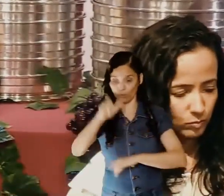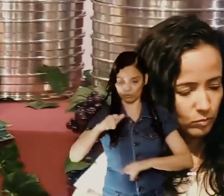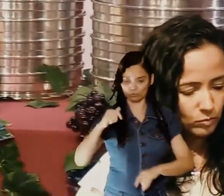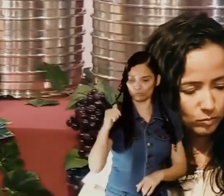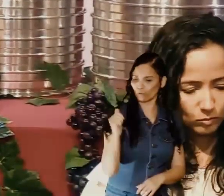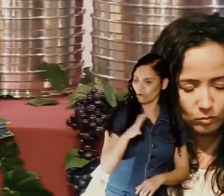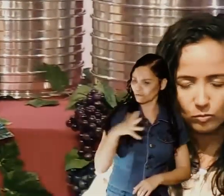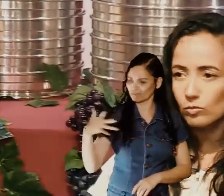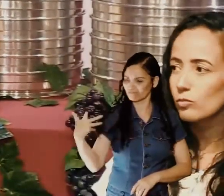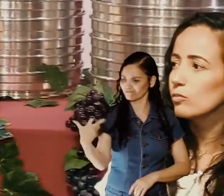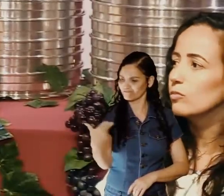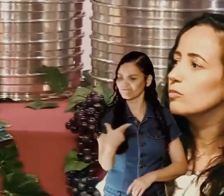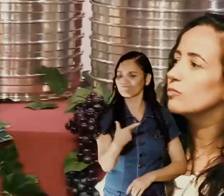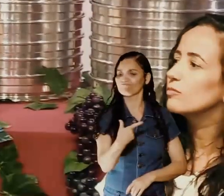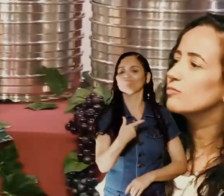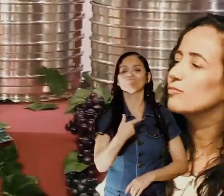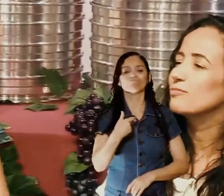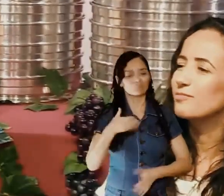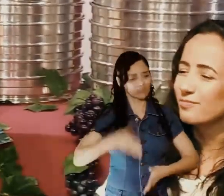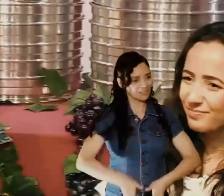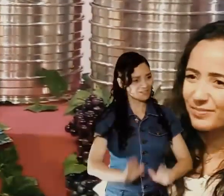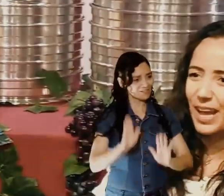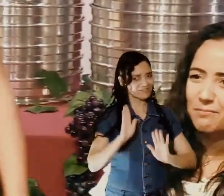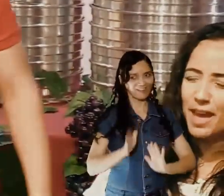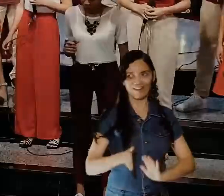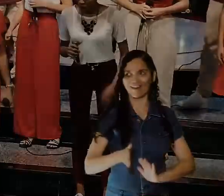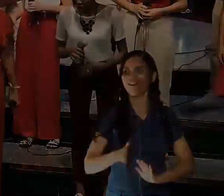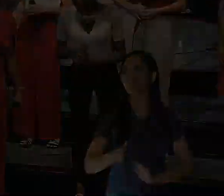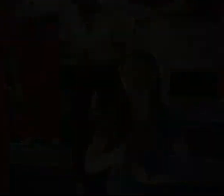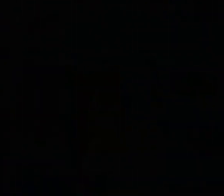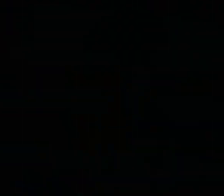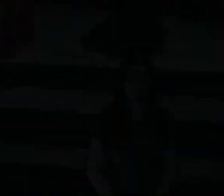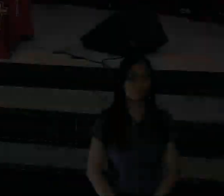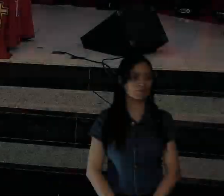Salvador chegou.